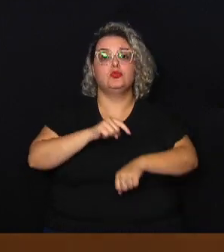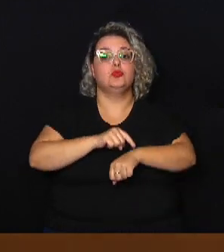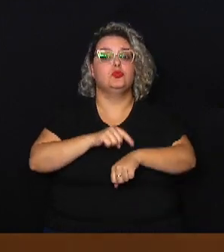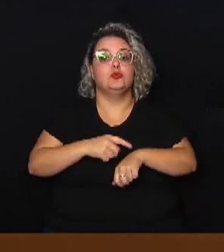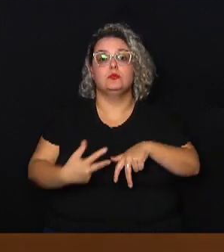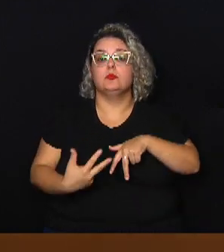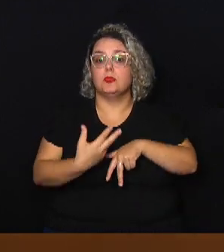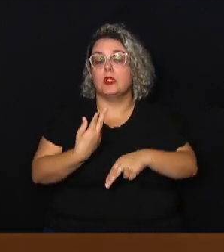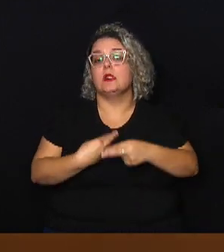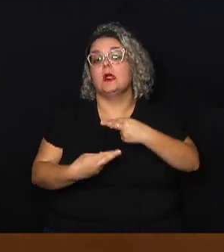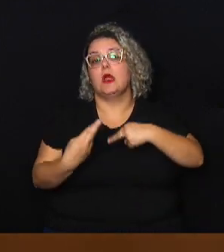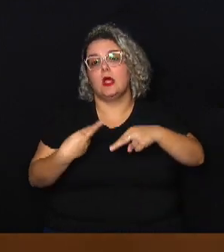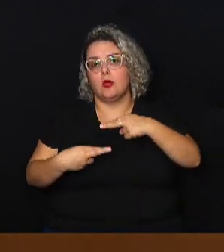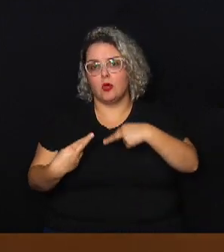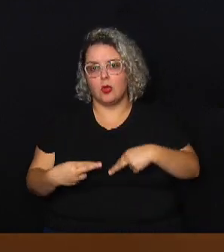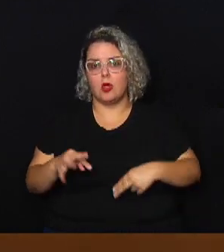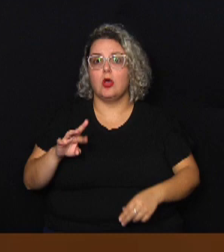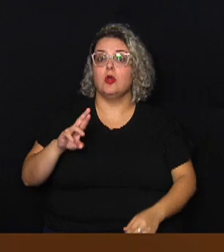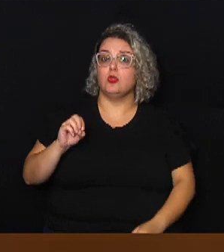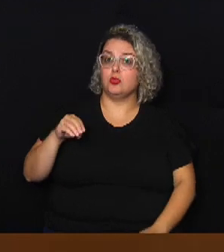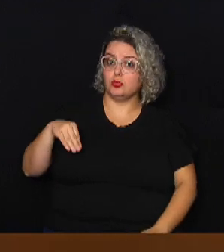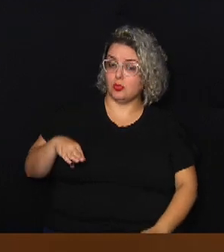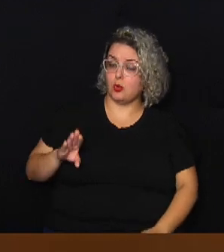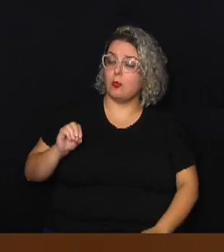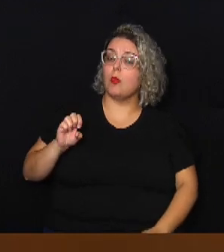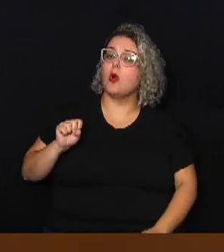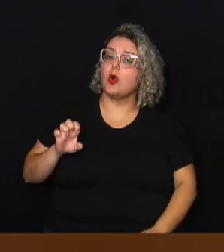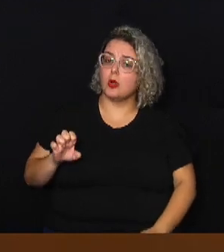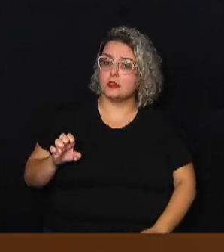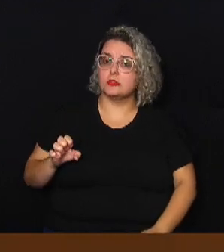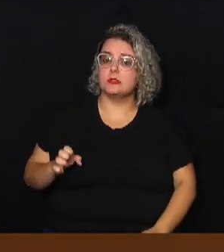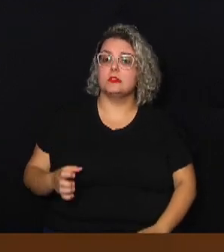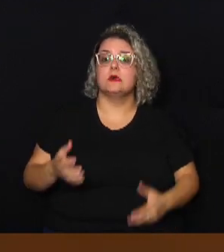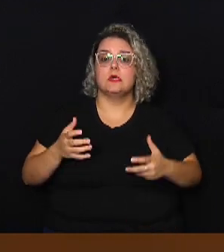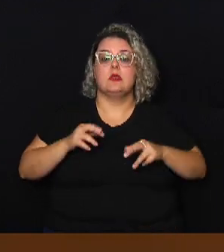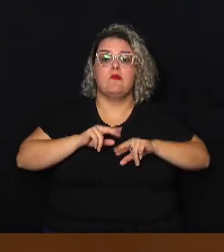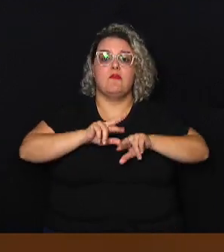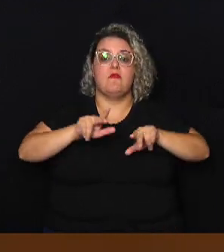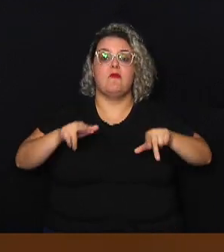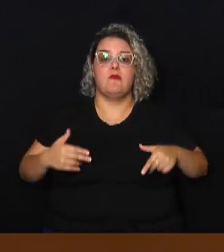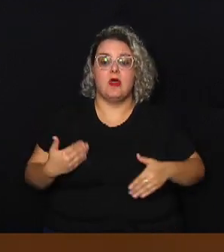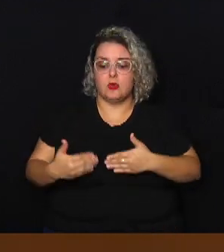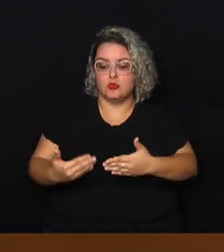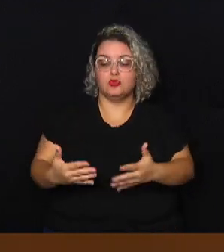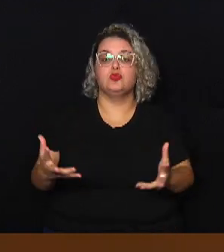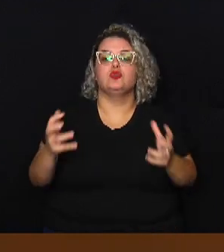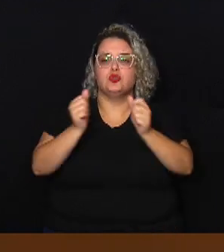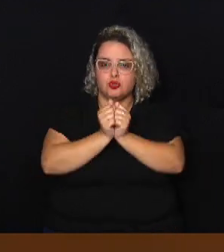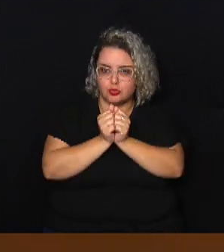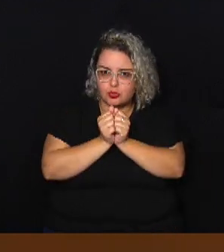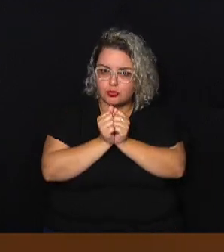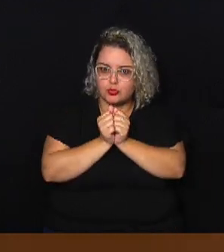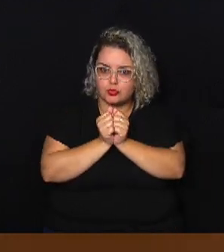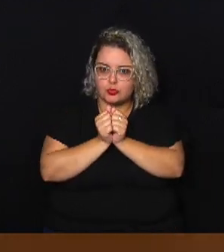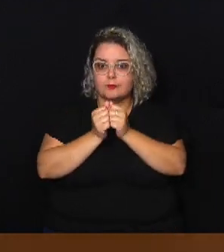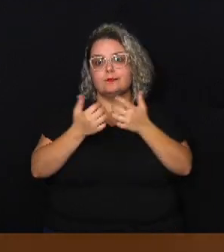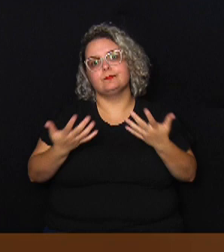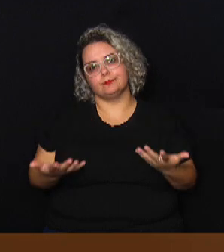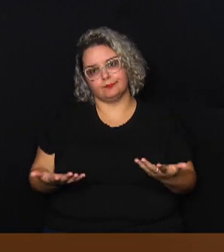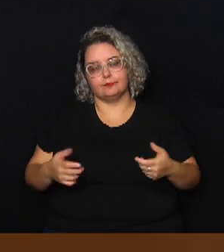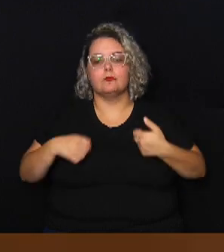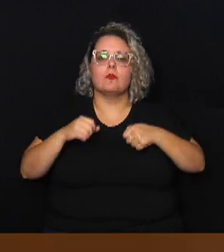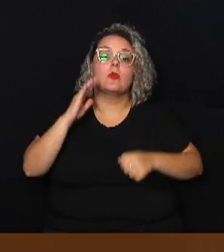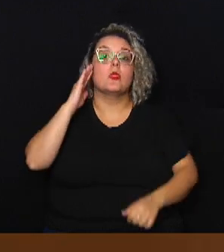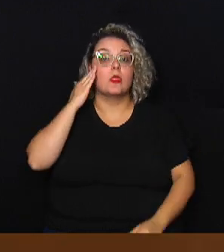muito relacionado à trombose. Então, pacientes que desejam fazer muitos procedimentos associados, então a gente tem que entender que